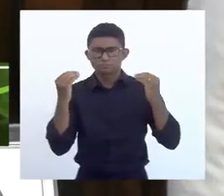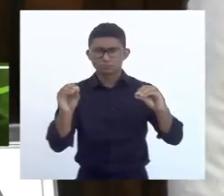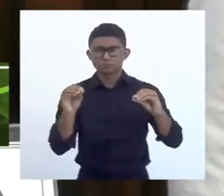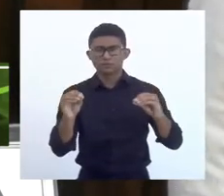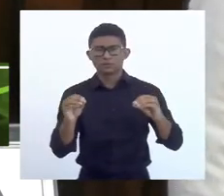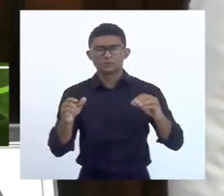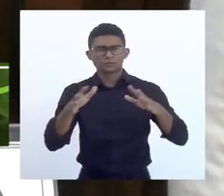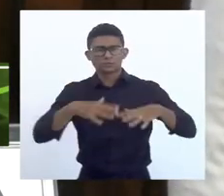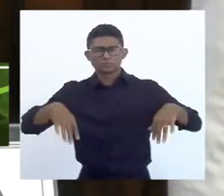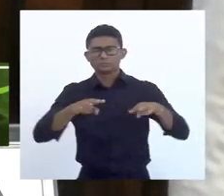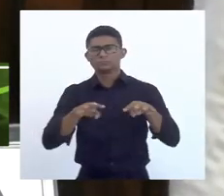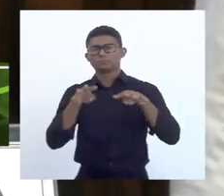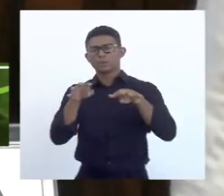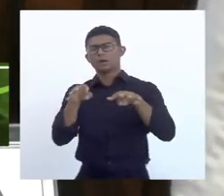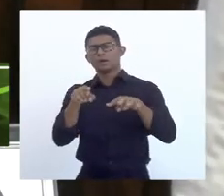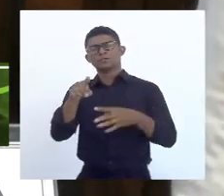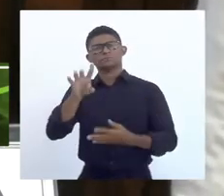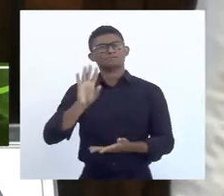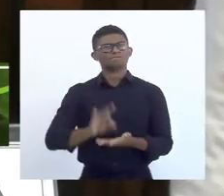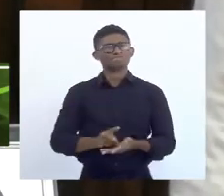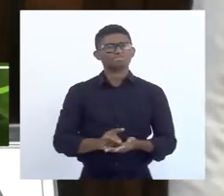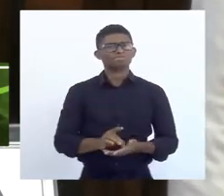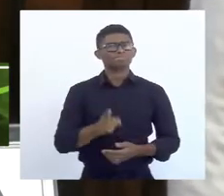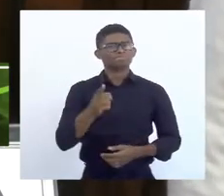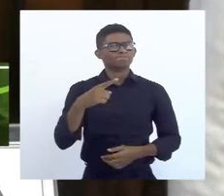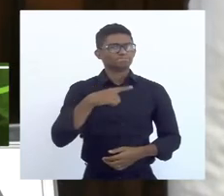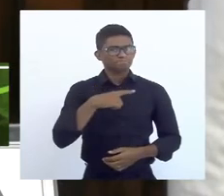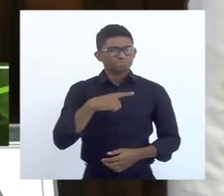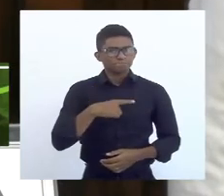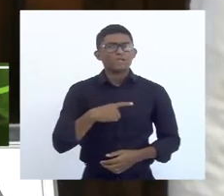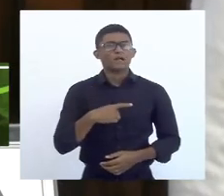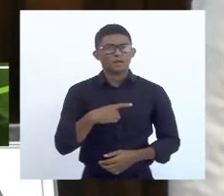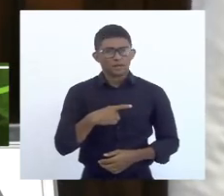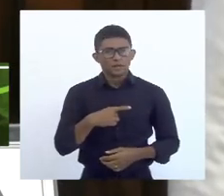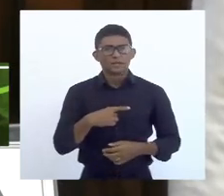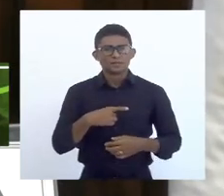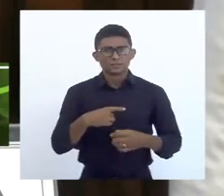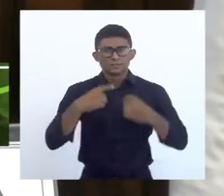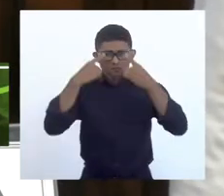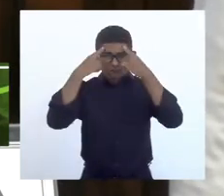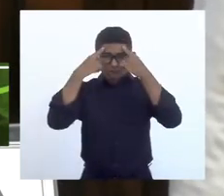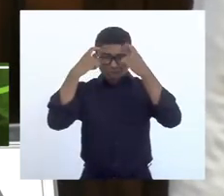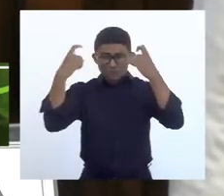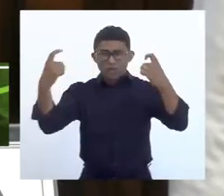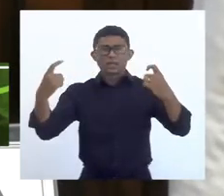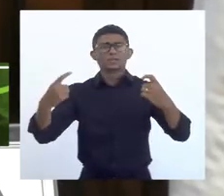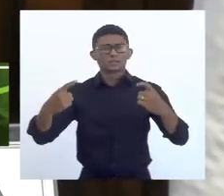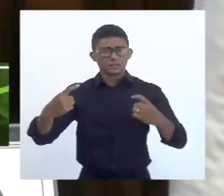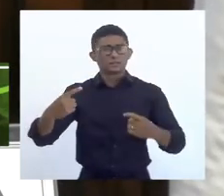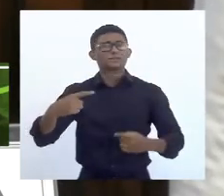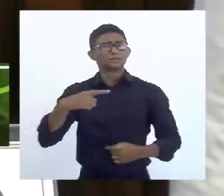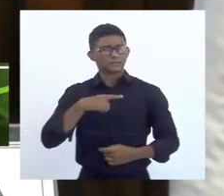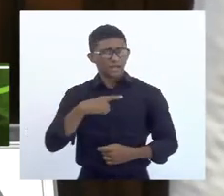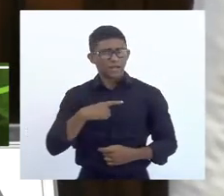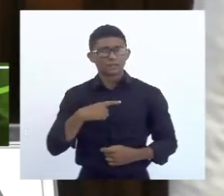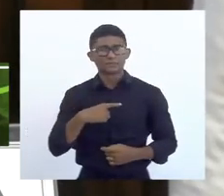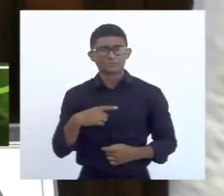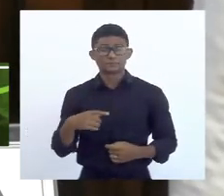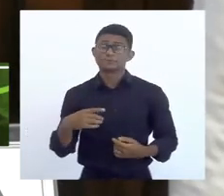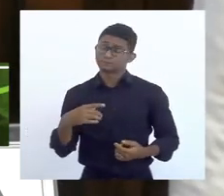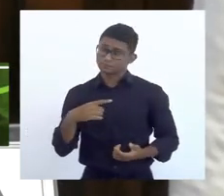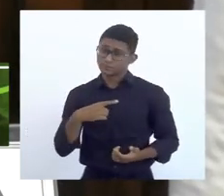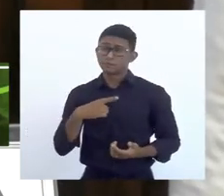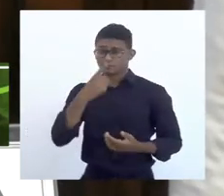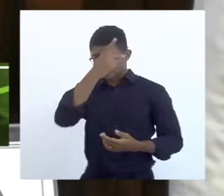que é materializado e que passa, portanto, formalmente a ter vítimas. É uma violência e, se é uma violência, tem vítima. Ocorre que, no